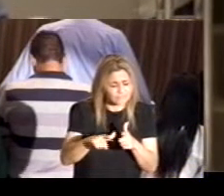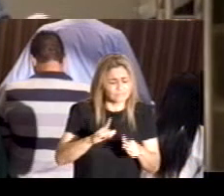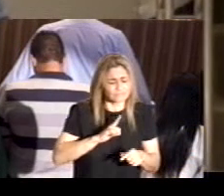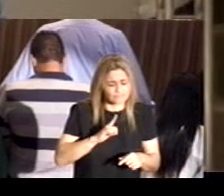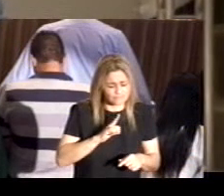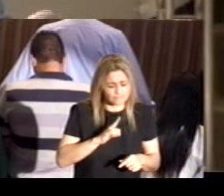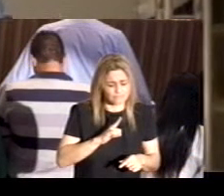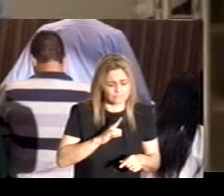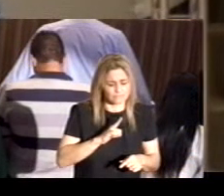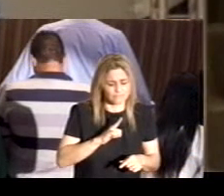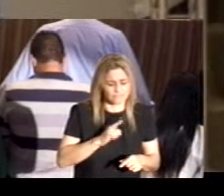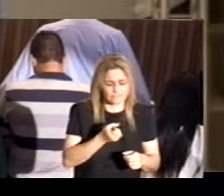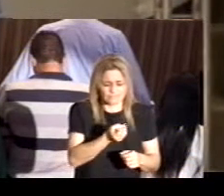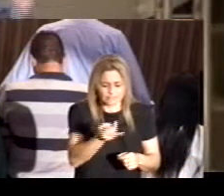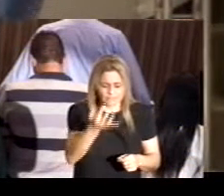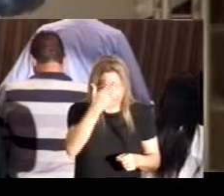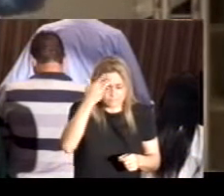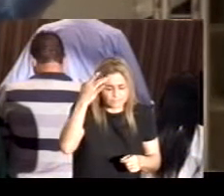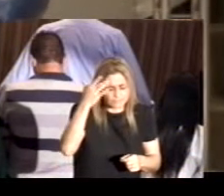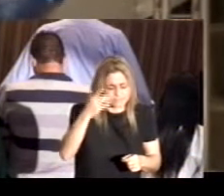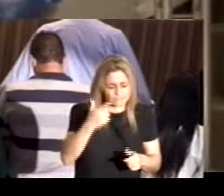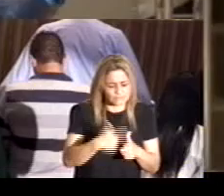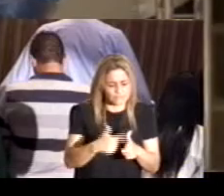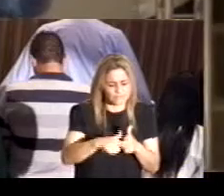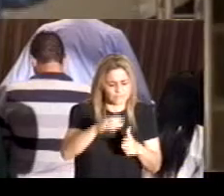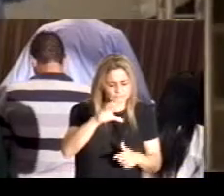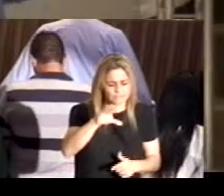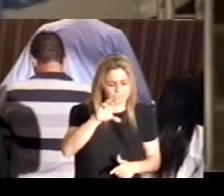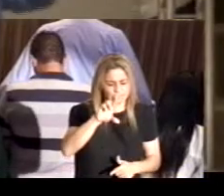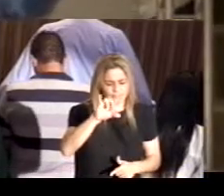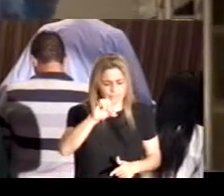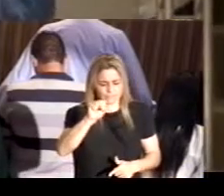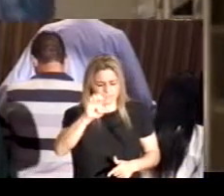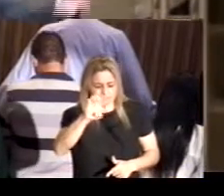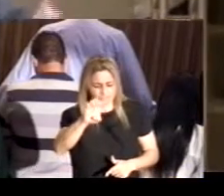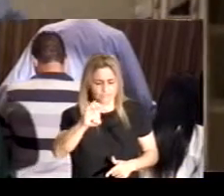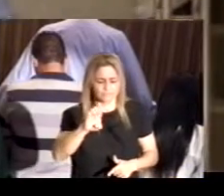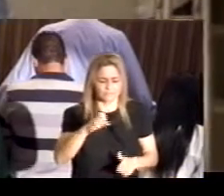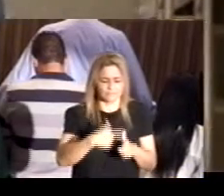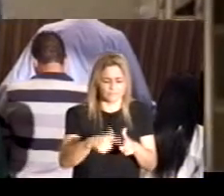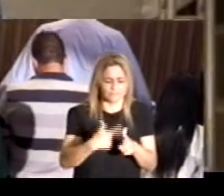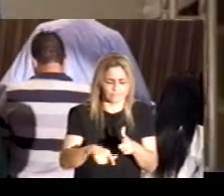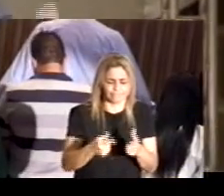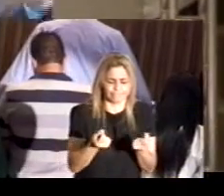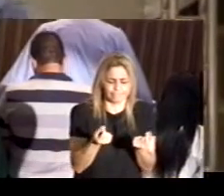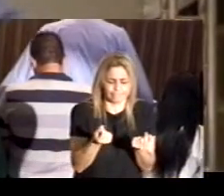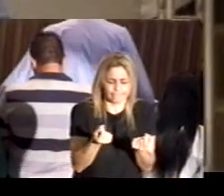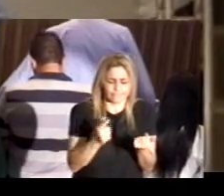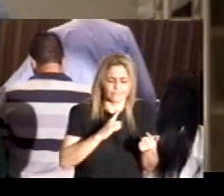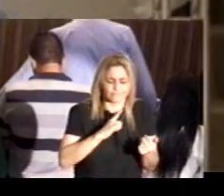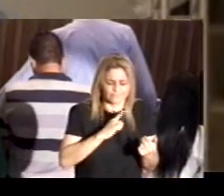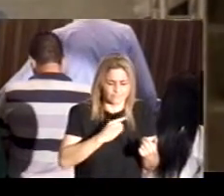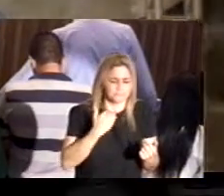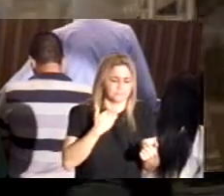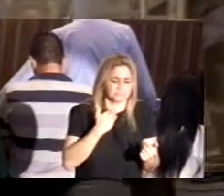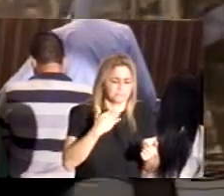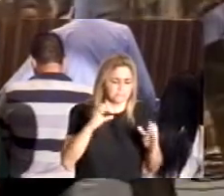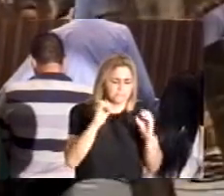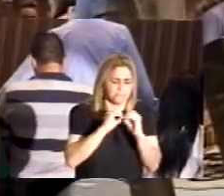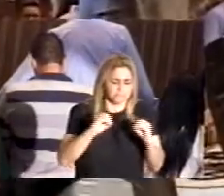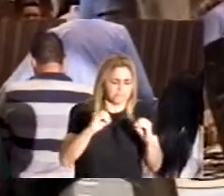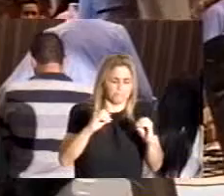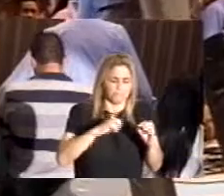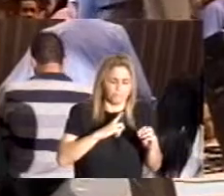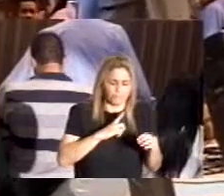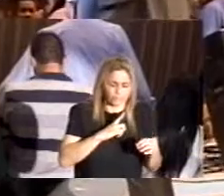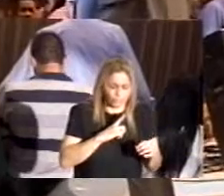sabe, que estejam vivendo uma crise financeira, vão olhar, o saldo do banco vai estar lá daquele mesmo jeito quando ele entrou aqui.